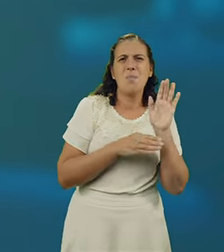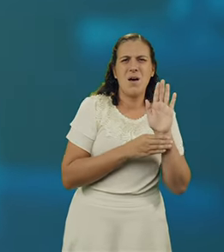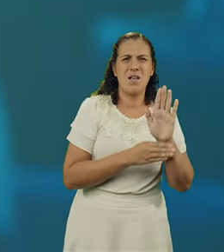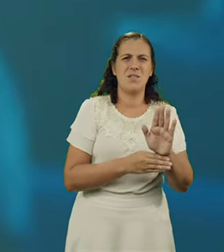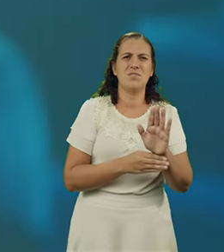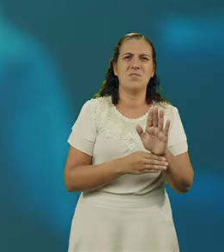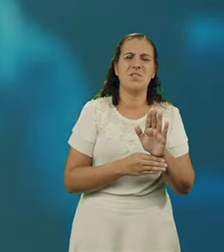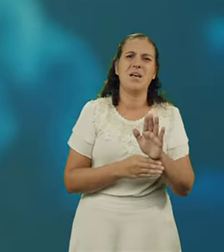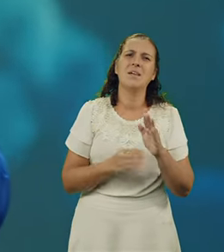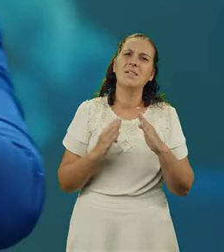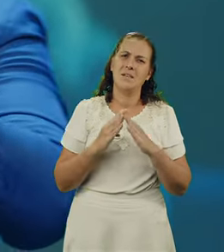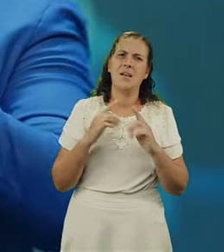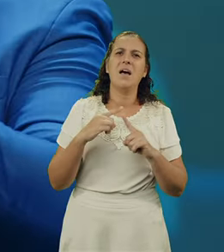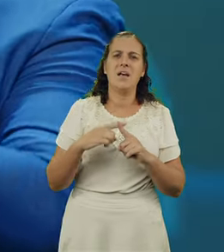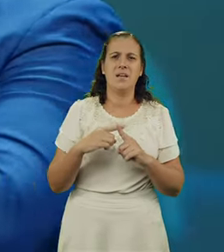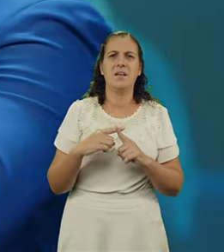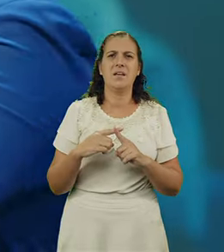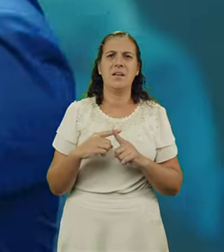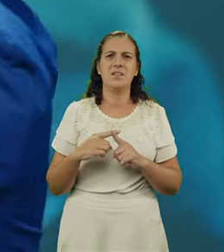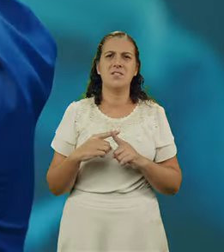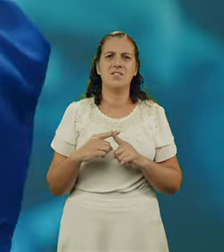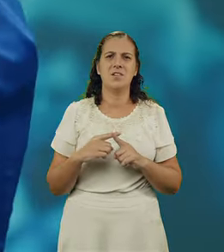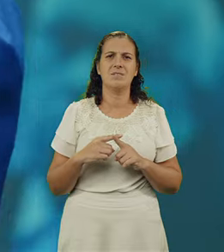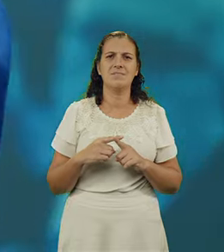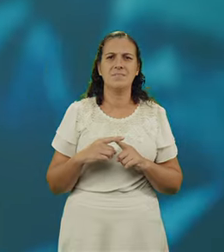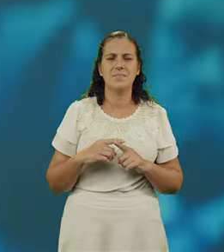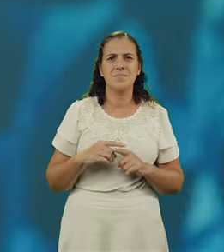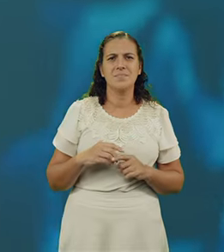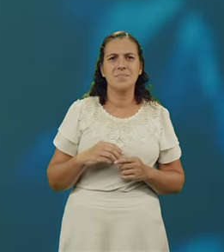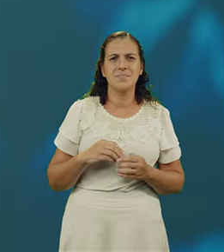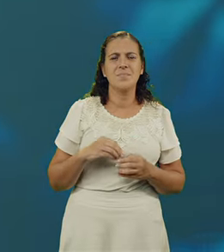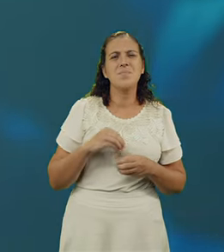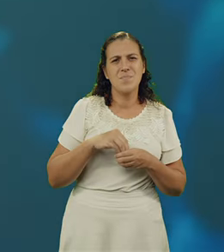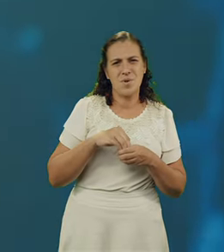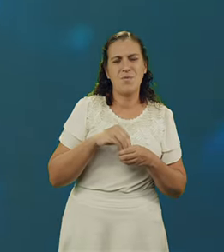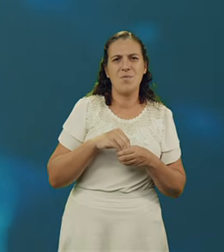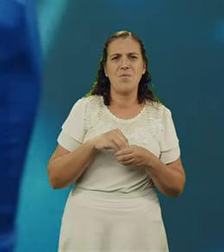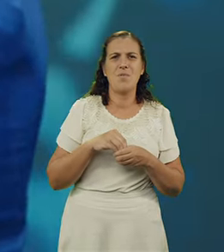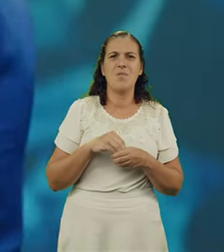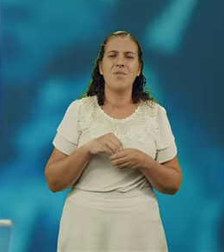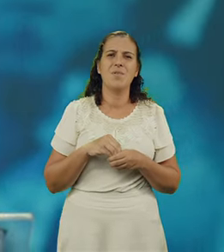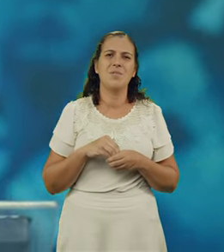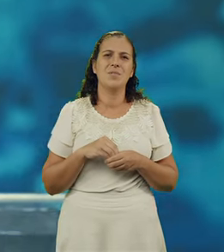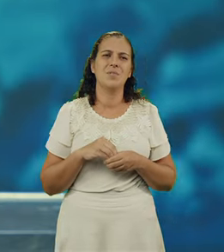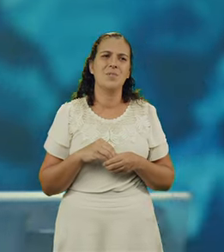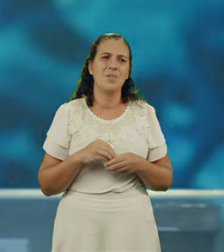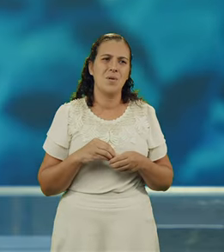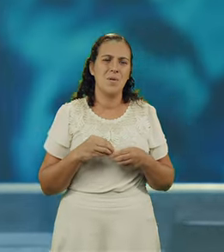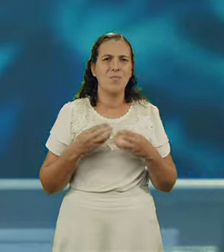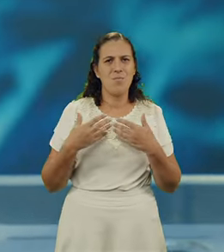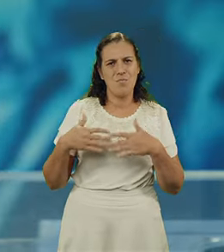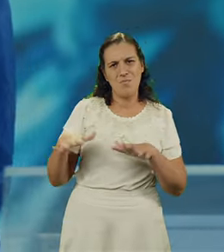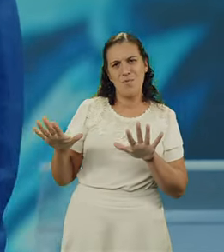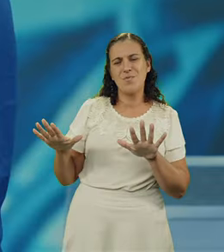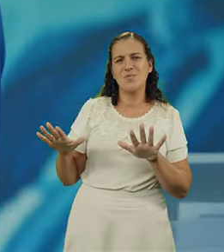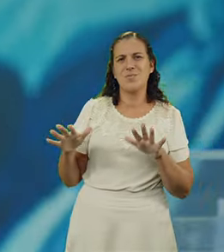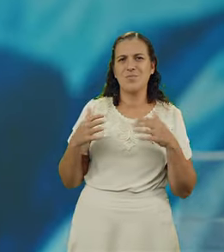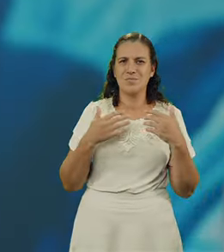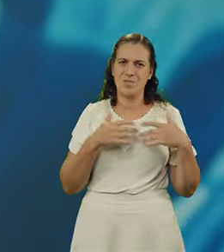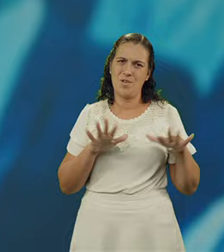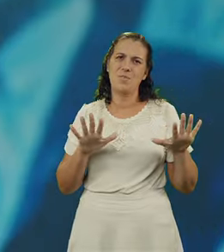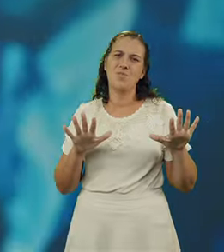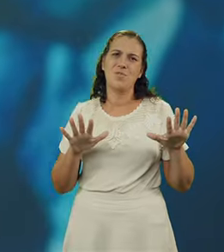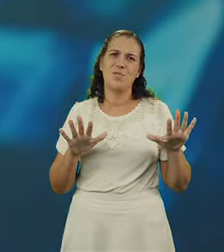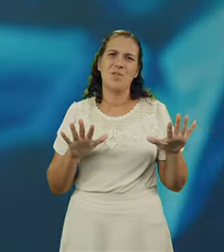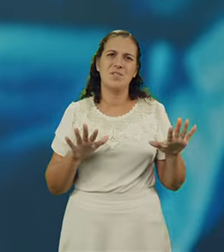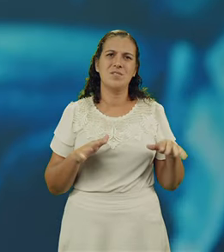oferta. Vamos ajudar. Levante, em nome de Jesus. Abra o seu coração agora. Abra o seu